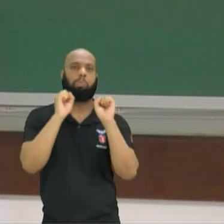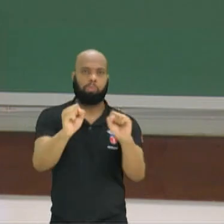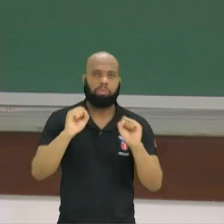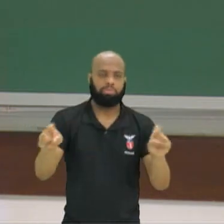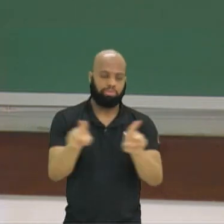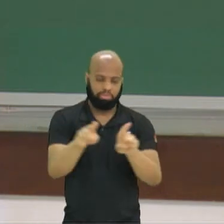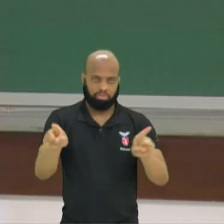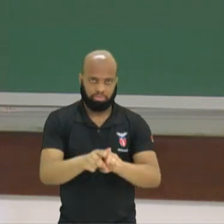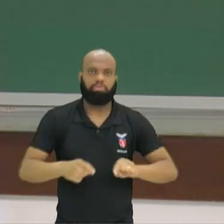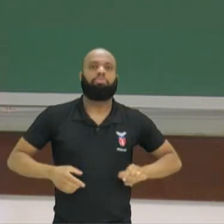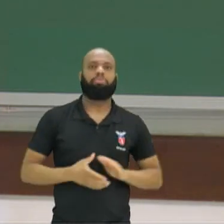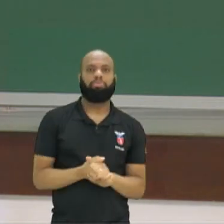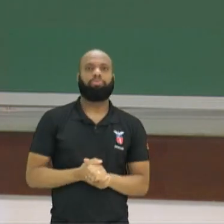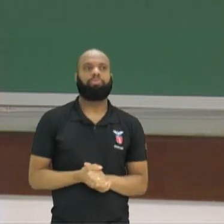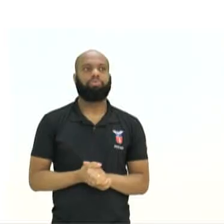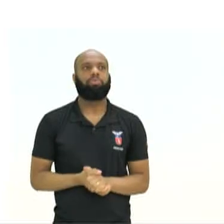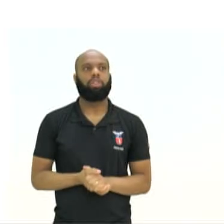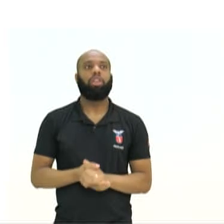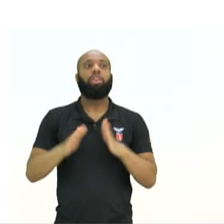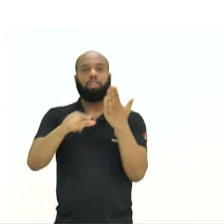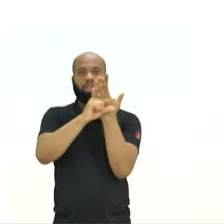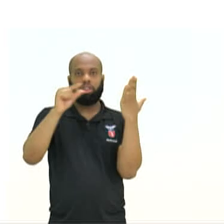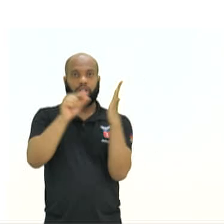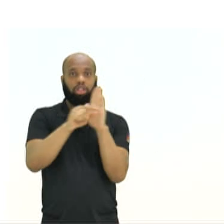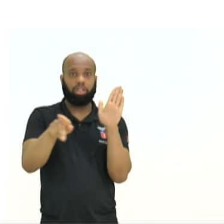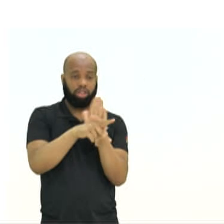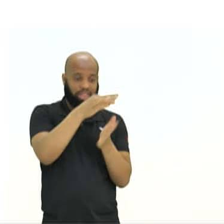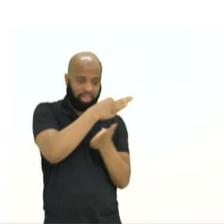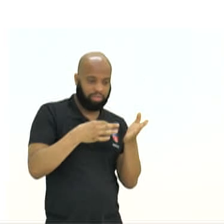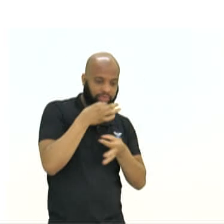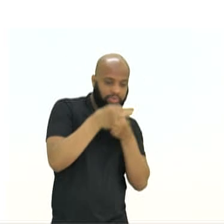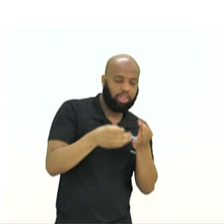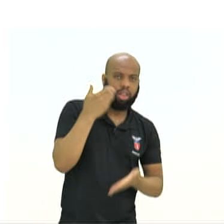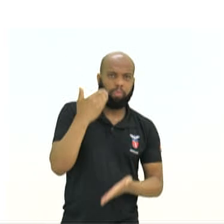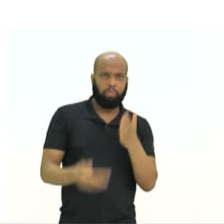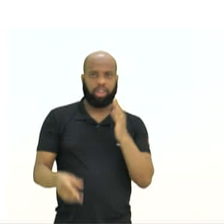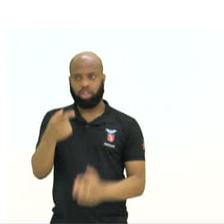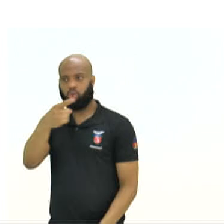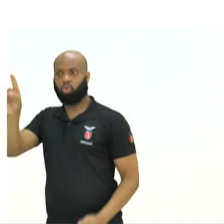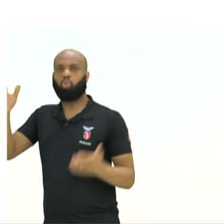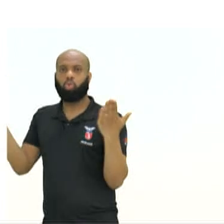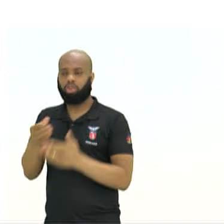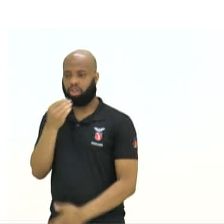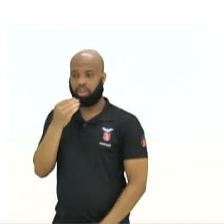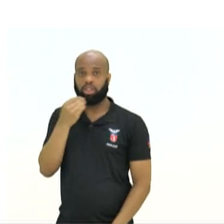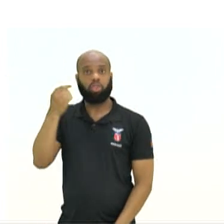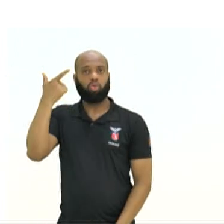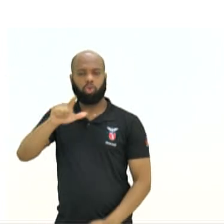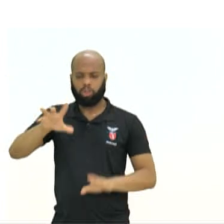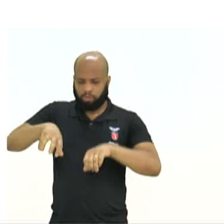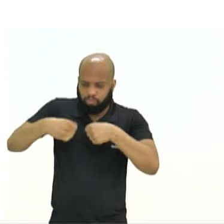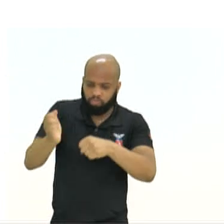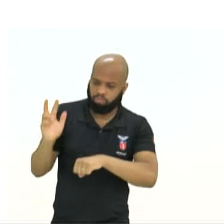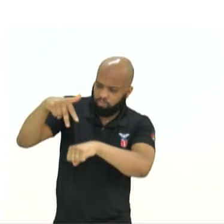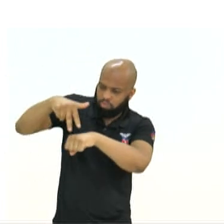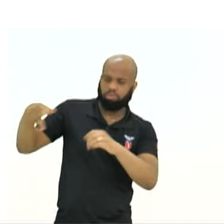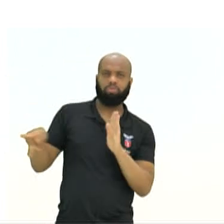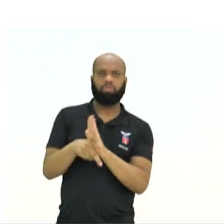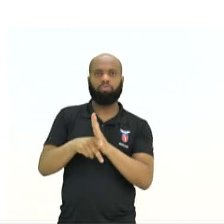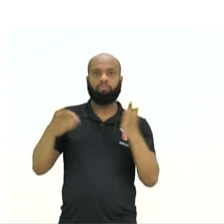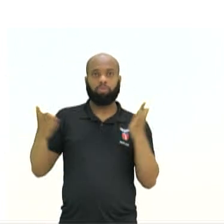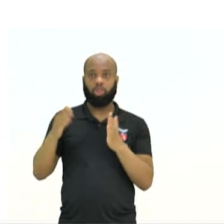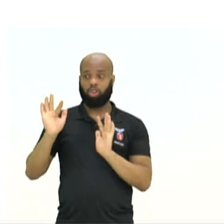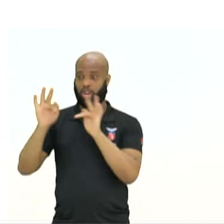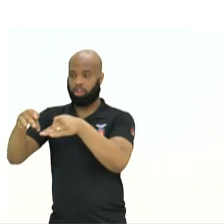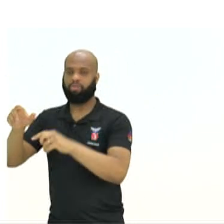Beleza? Então, olha só. O autor de uma dissertação não pode perder essa última possibilidade de reforçar seu posicionamento no